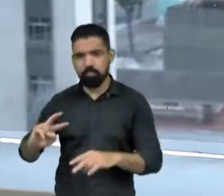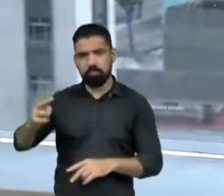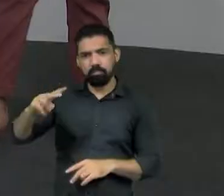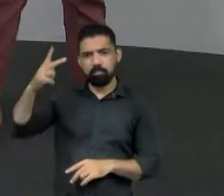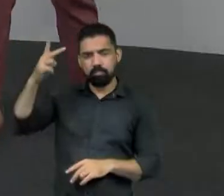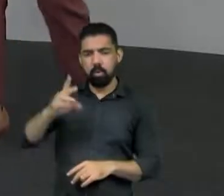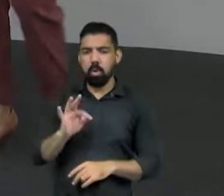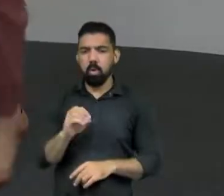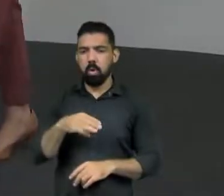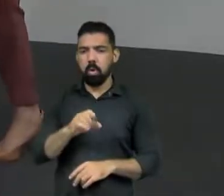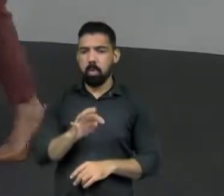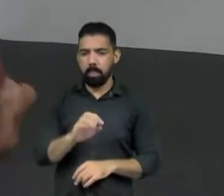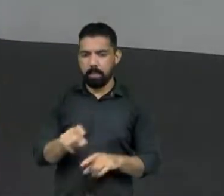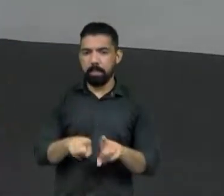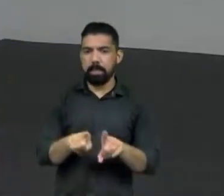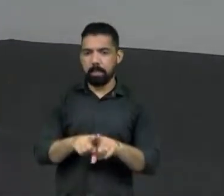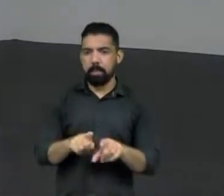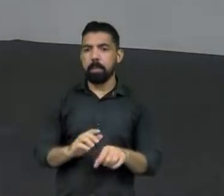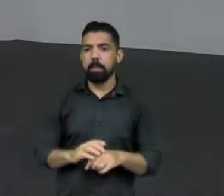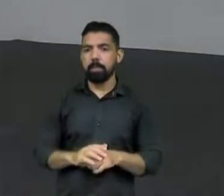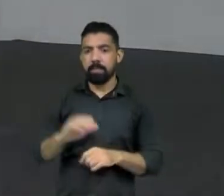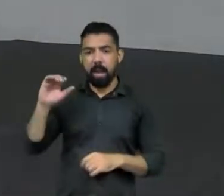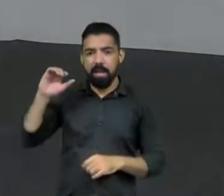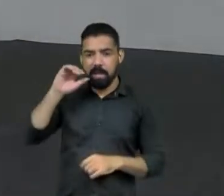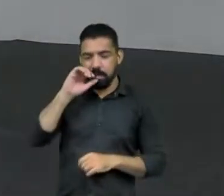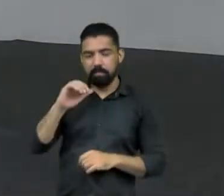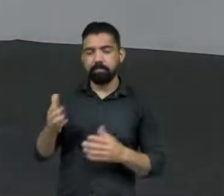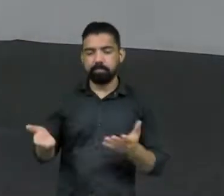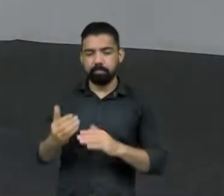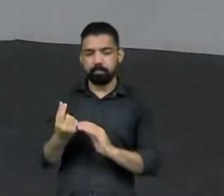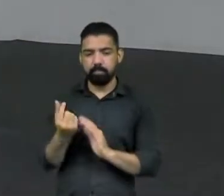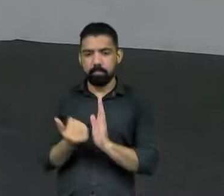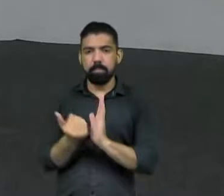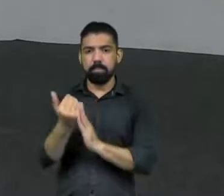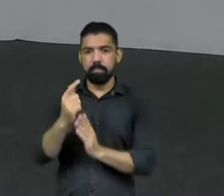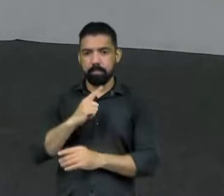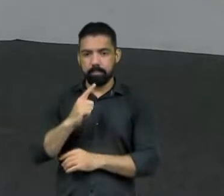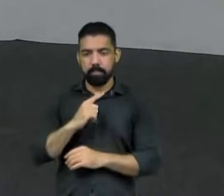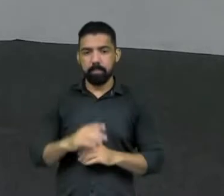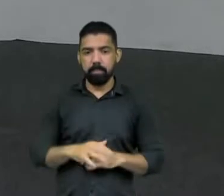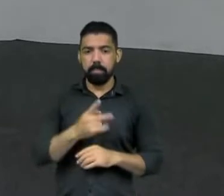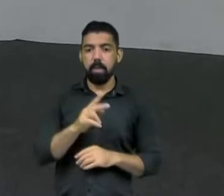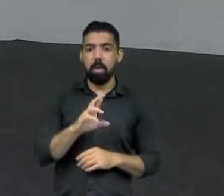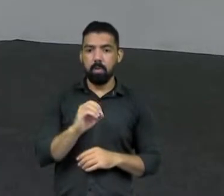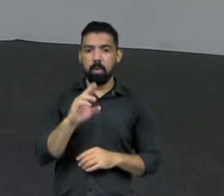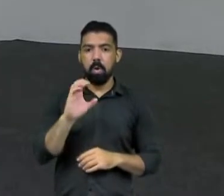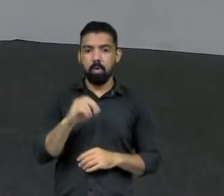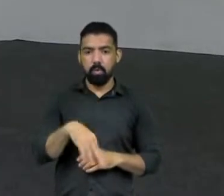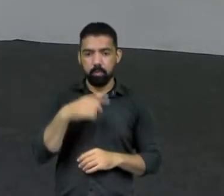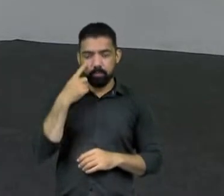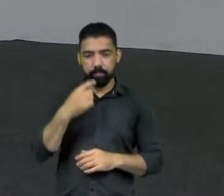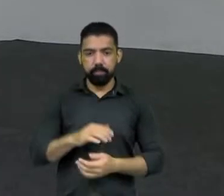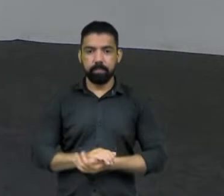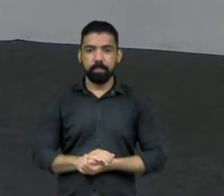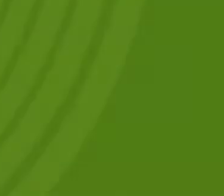vez. E o Procon Fortaleza divulga pesquisa de preço dos ovos de Páscoa. O primeiro expediente volta já.